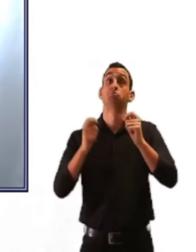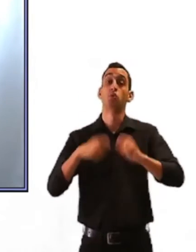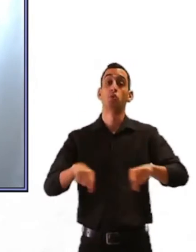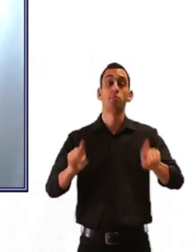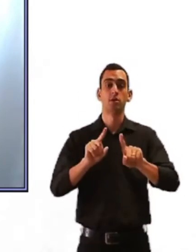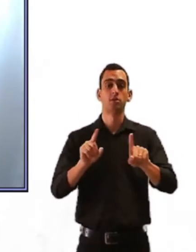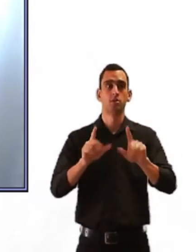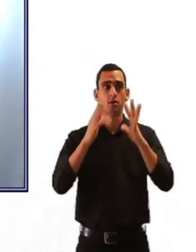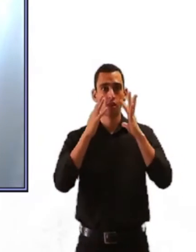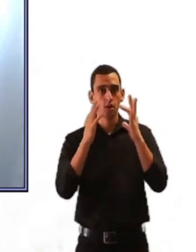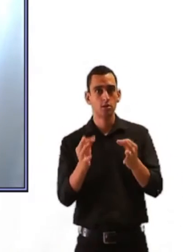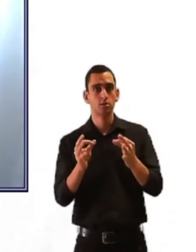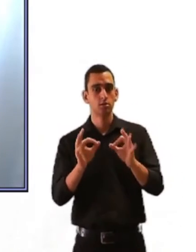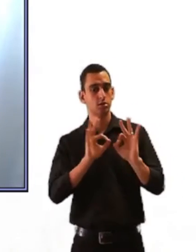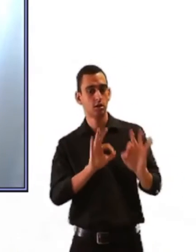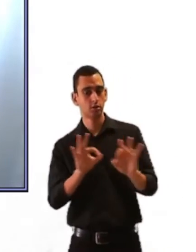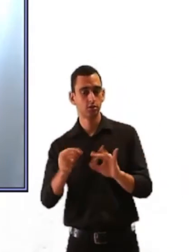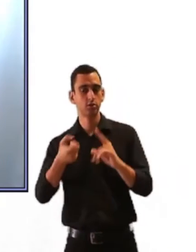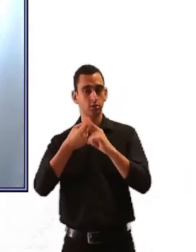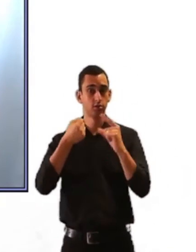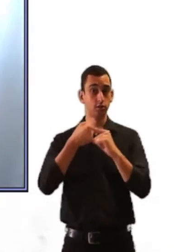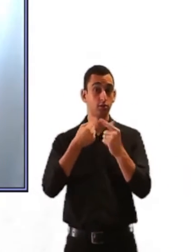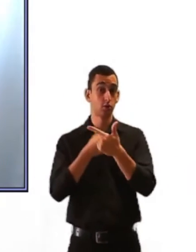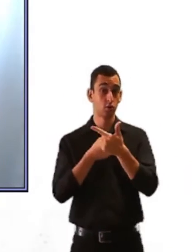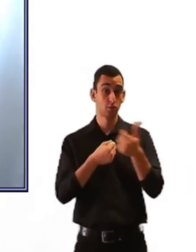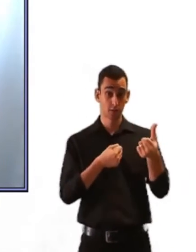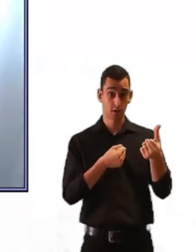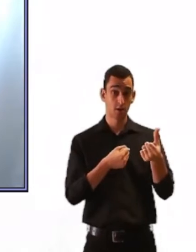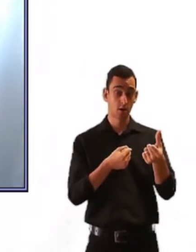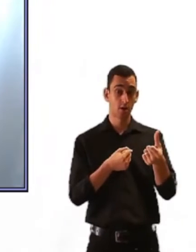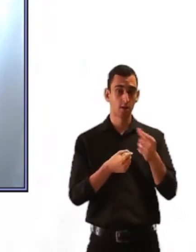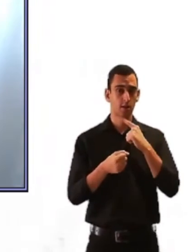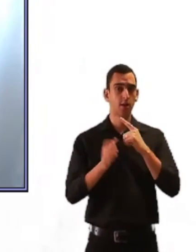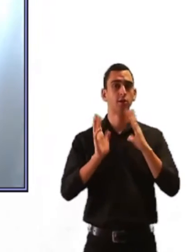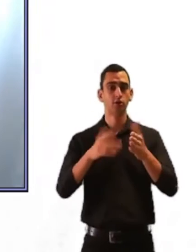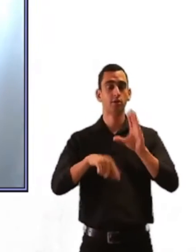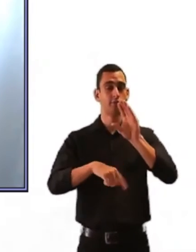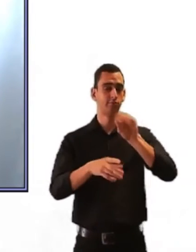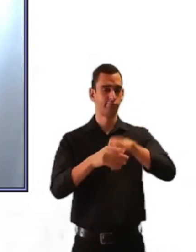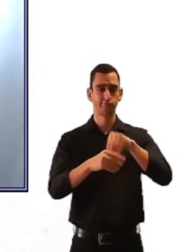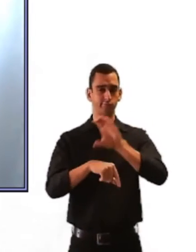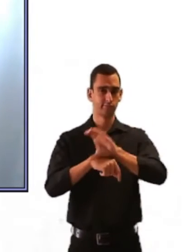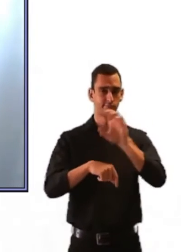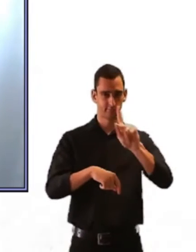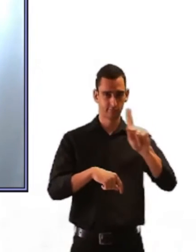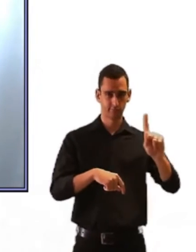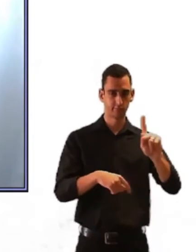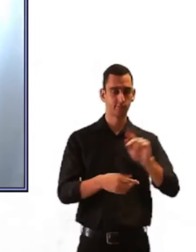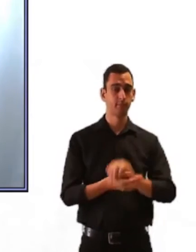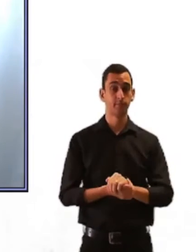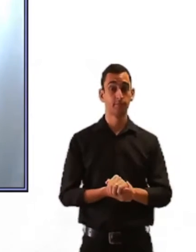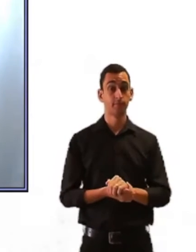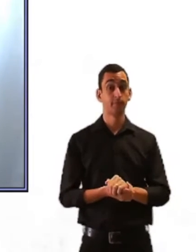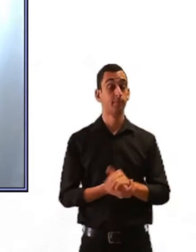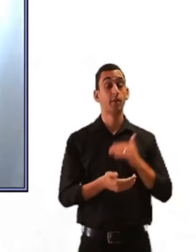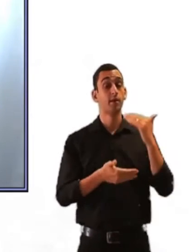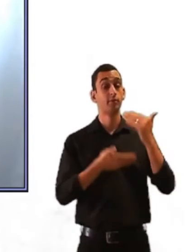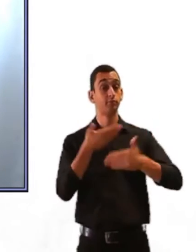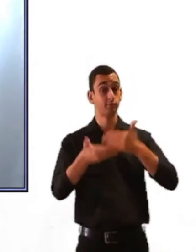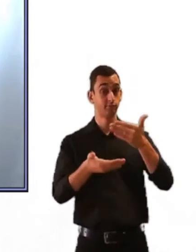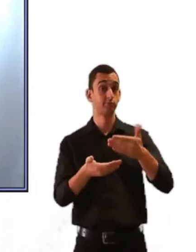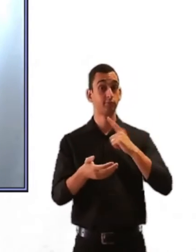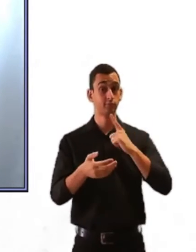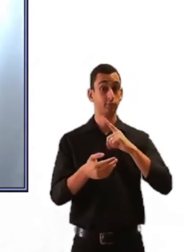observar estritamente o que estava previsto no artigo 226 do CPP para o procedimento de reconhecimento de pessoas. E aí vem, então,